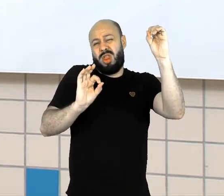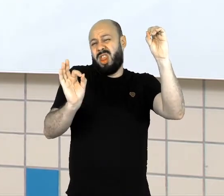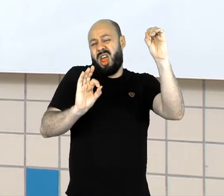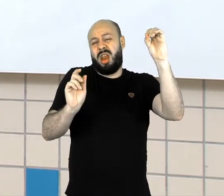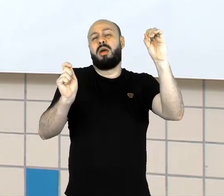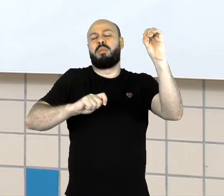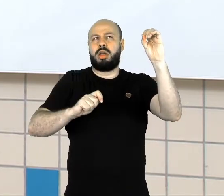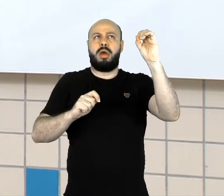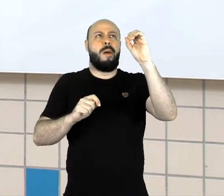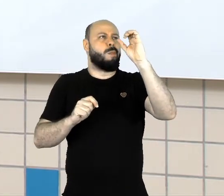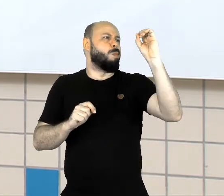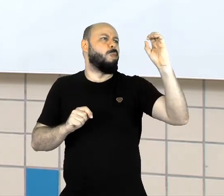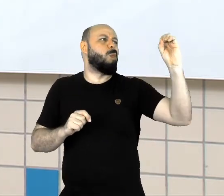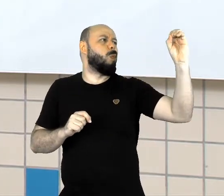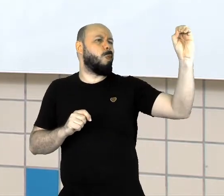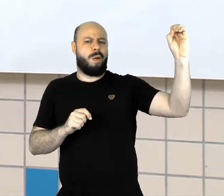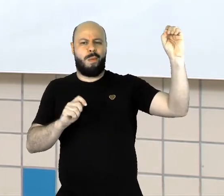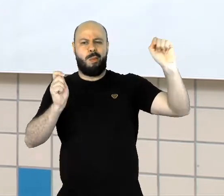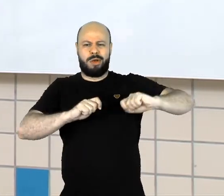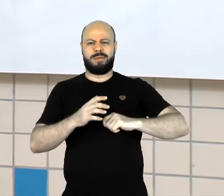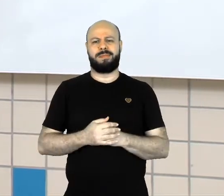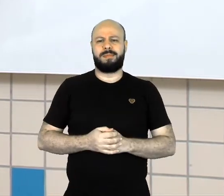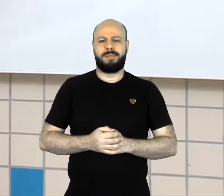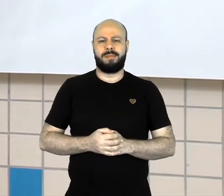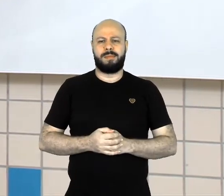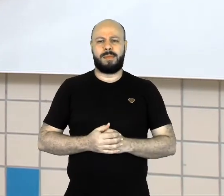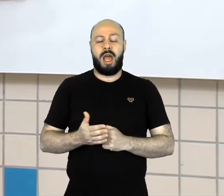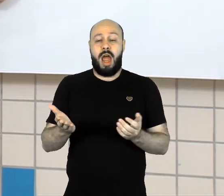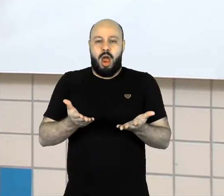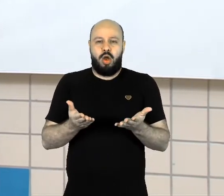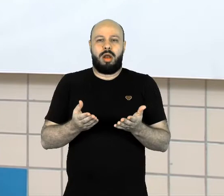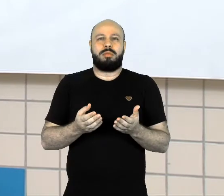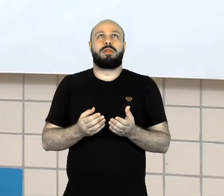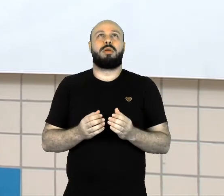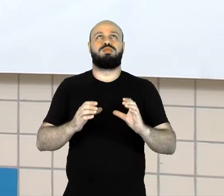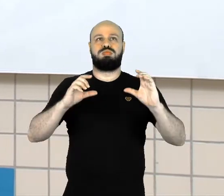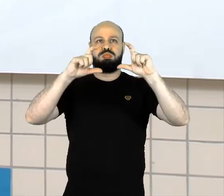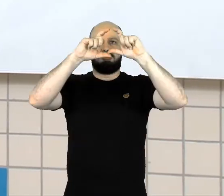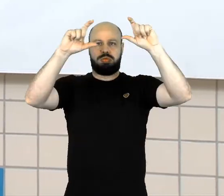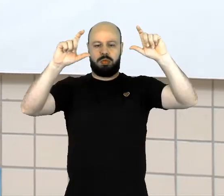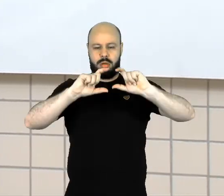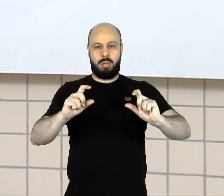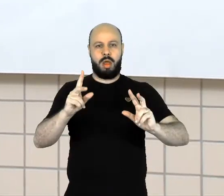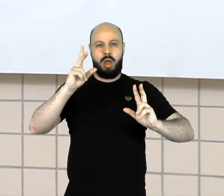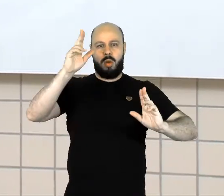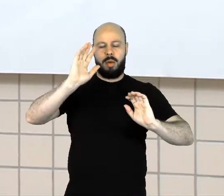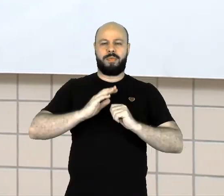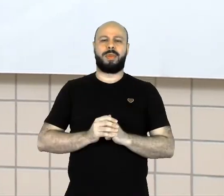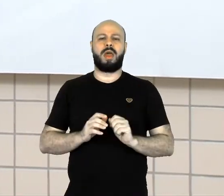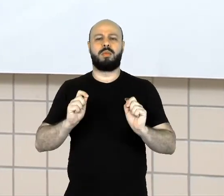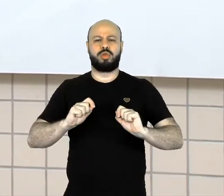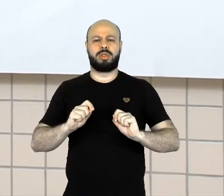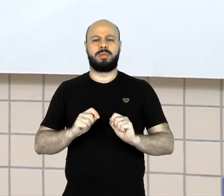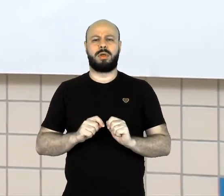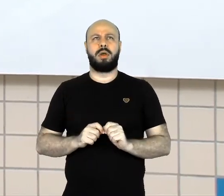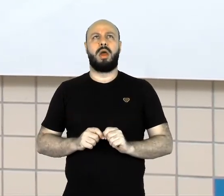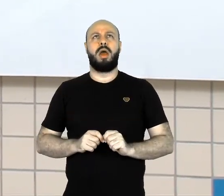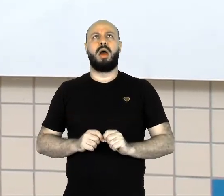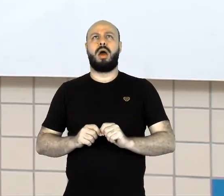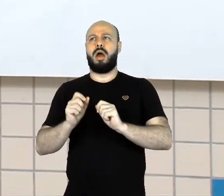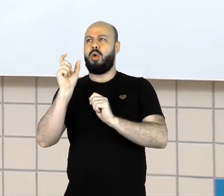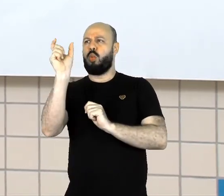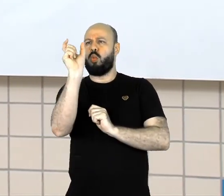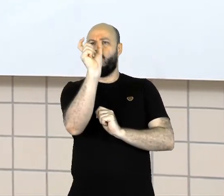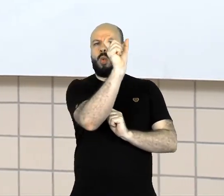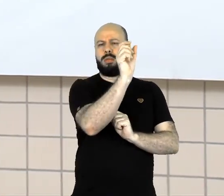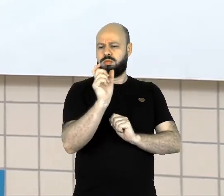acrescentar quantos zeros precisar. Agora que você arredondou, você vai comparar. O que que você viu aqui? Que esses